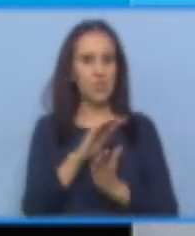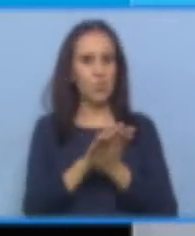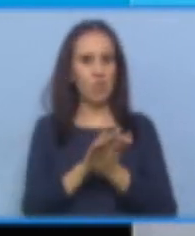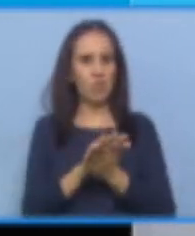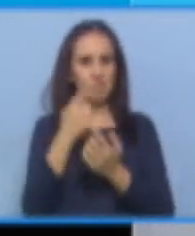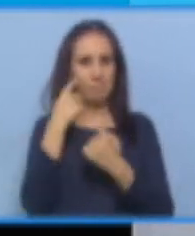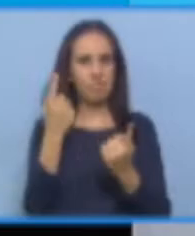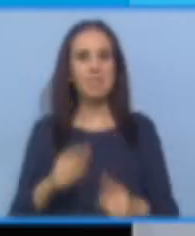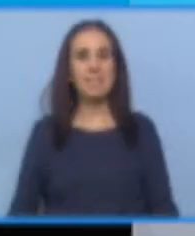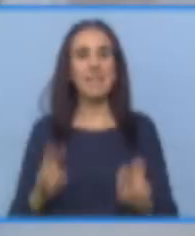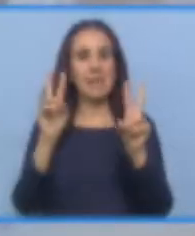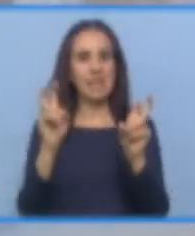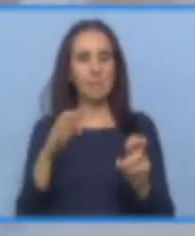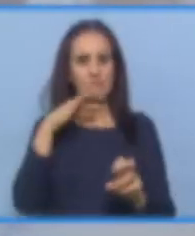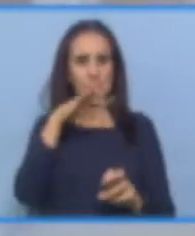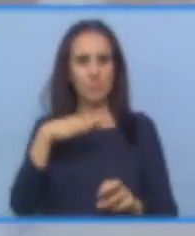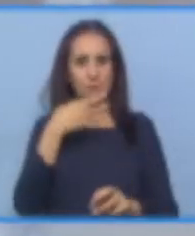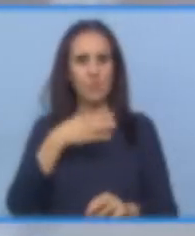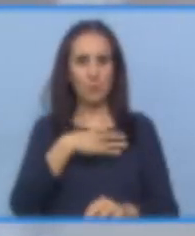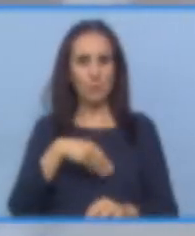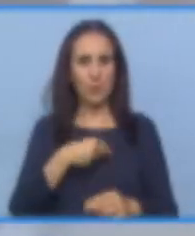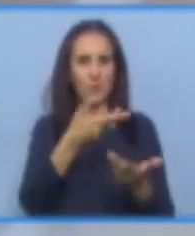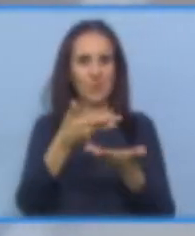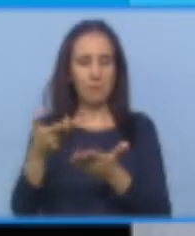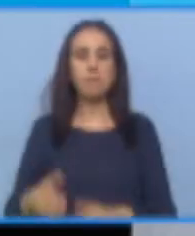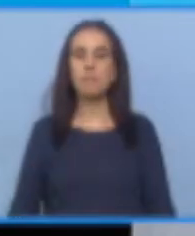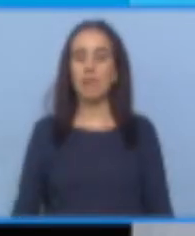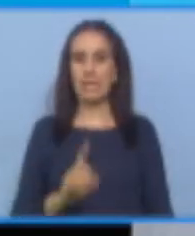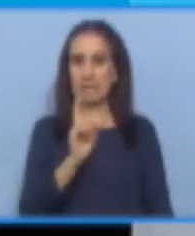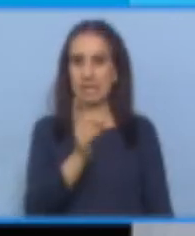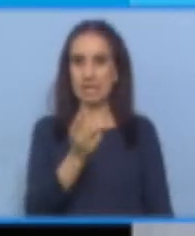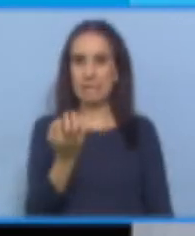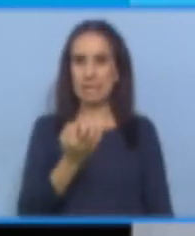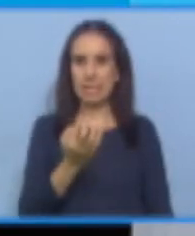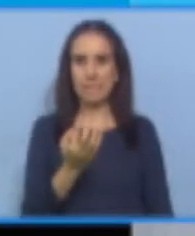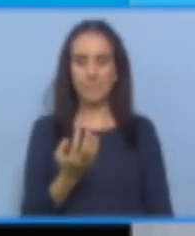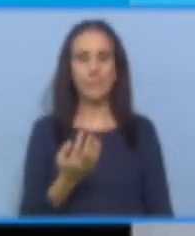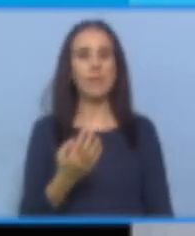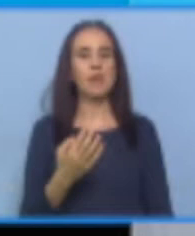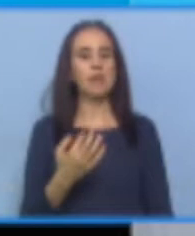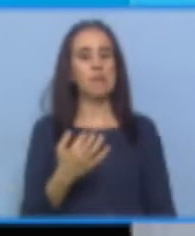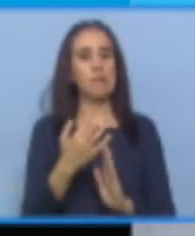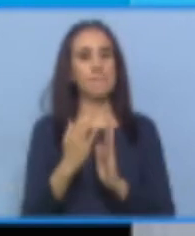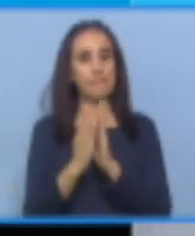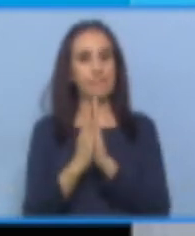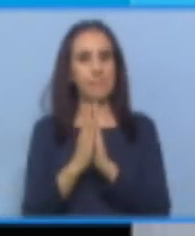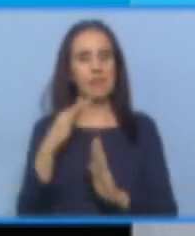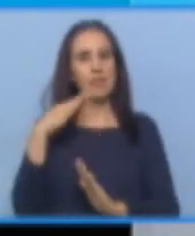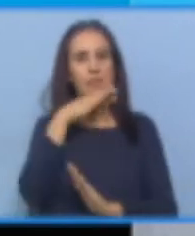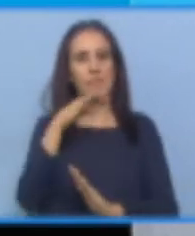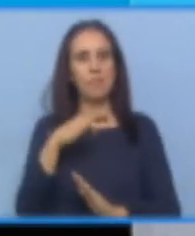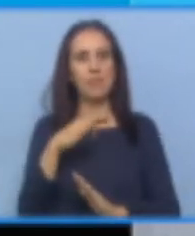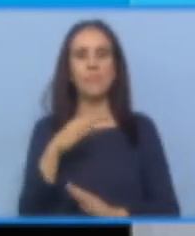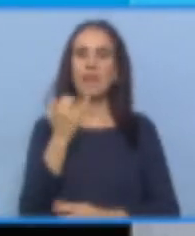o tema que convoca as famílias de todo o mundo. Exatamente. Exatamente. O Evangelho da família, alegria